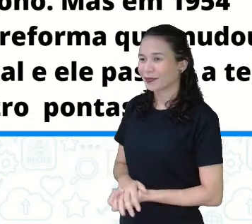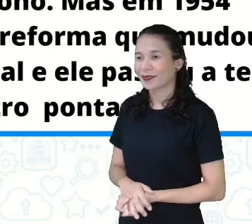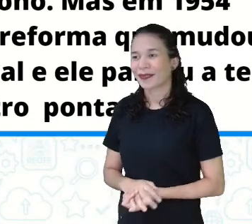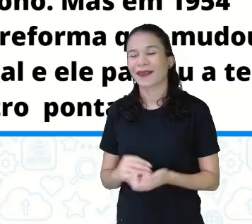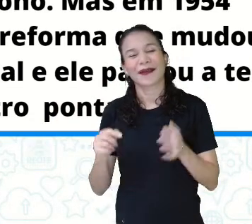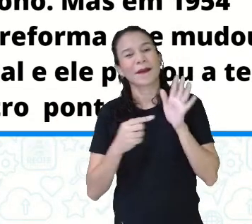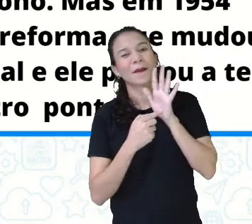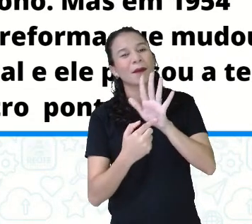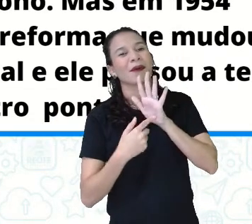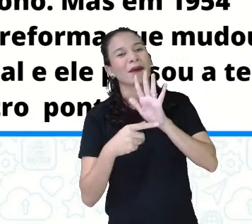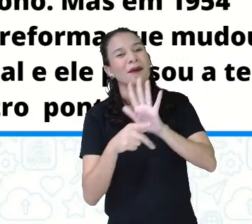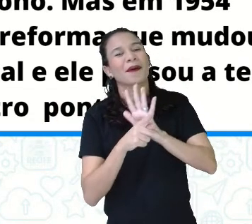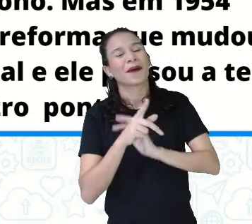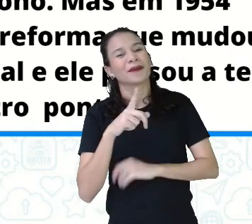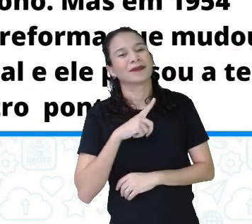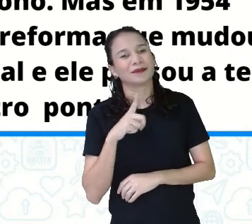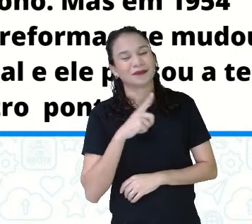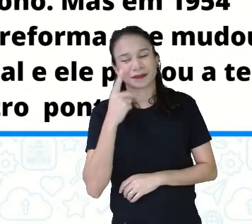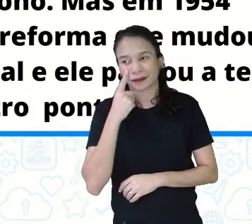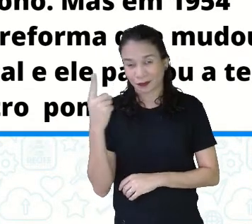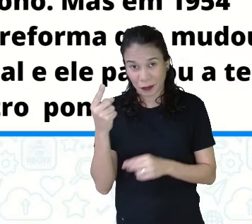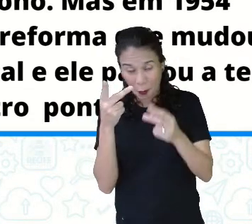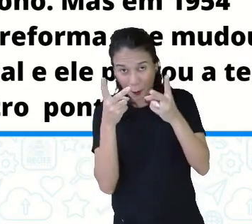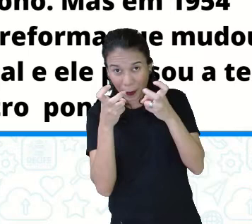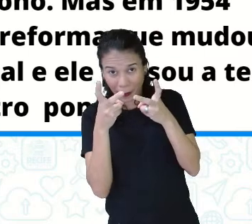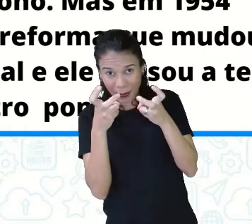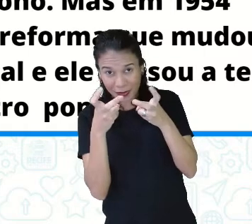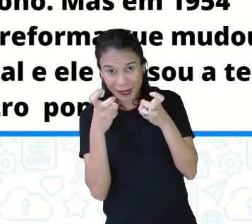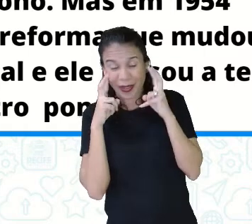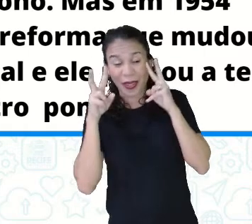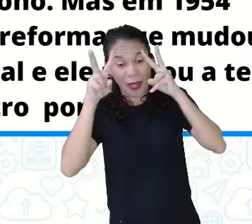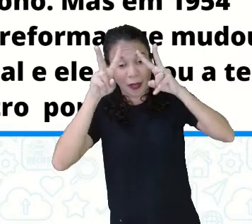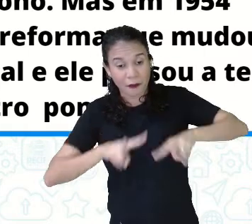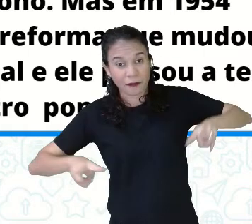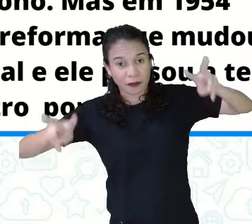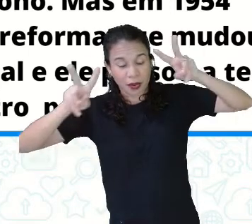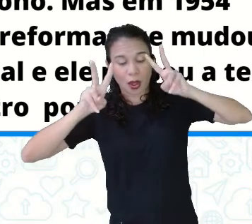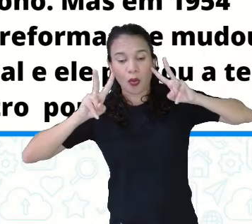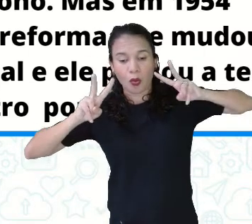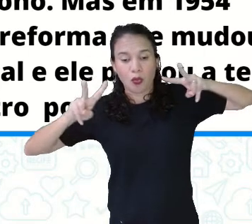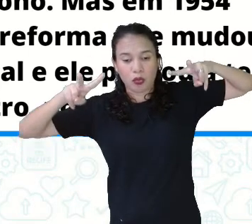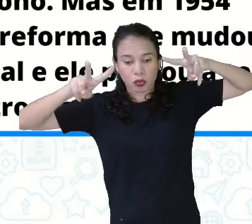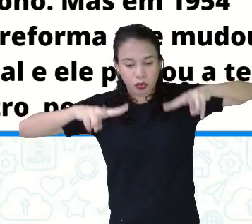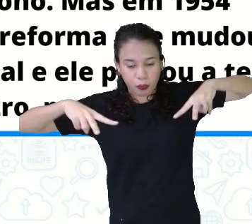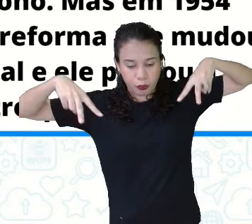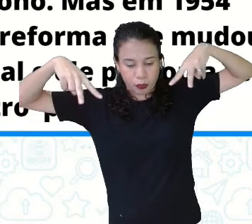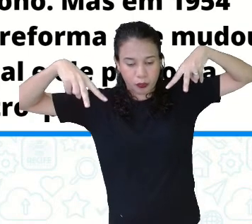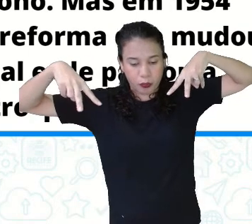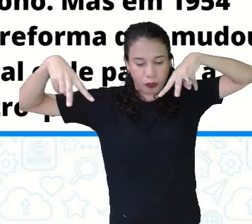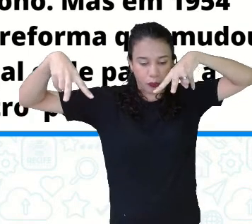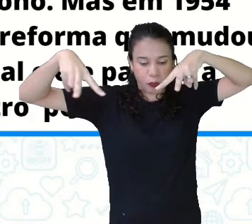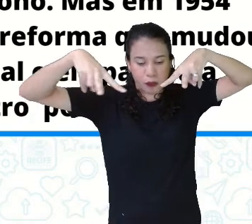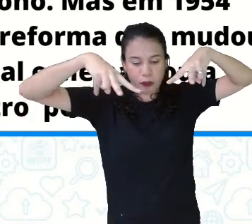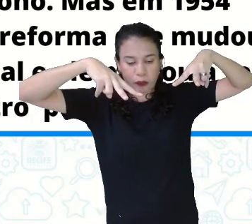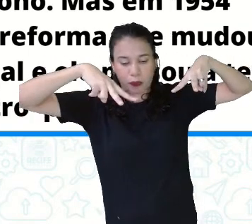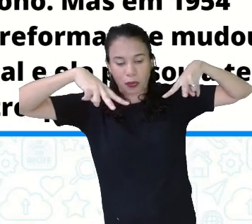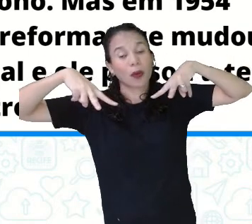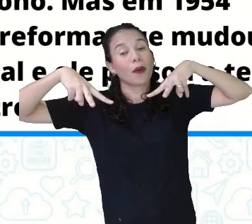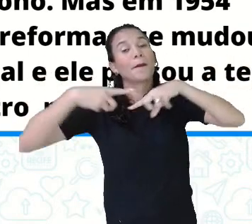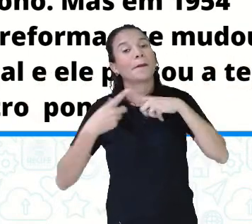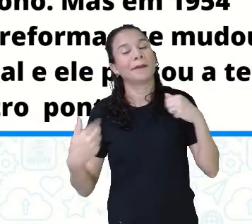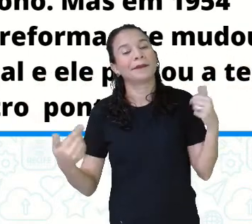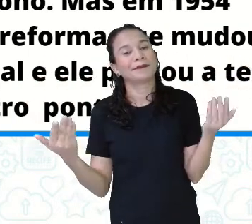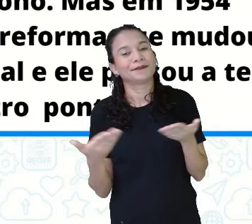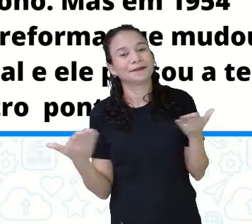forte de 5 pontas. Não sei se vocês estão reconhecendo, é uma vista aérea, né? Está vendo o forte de cima, mas